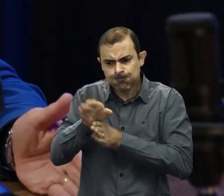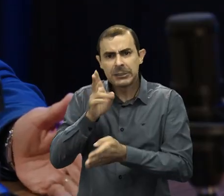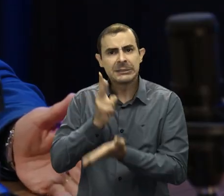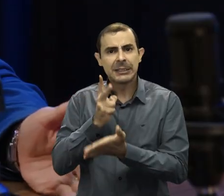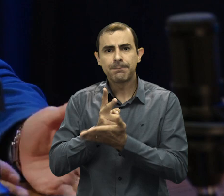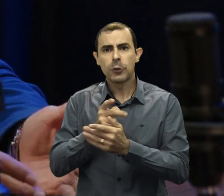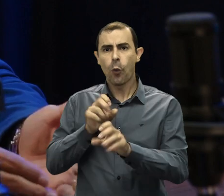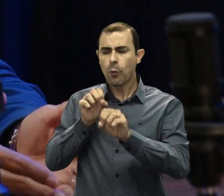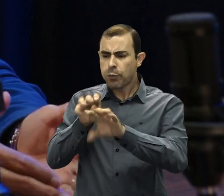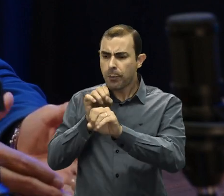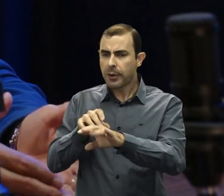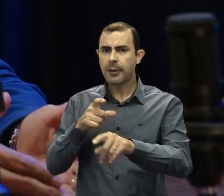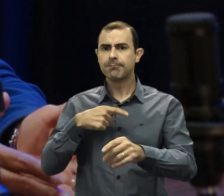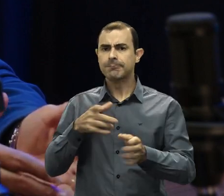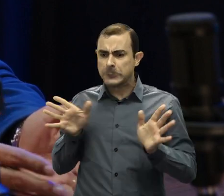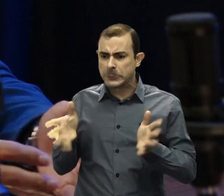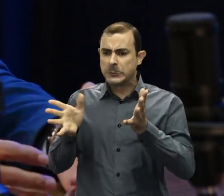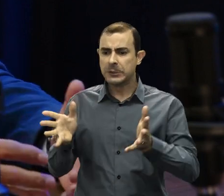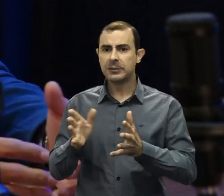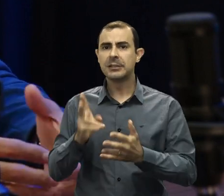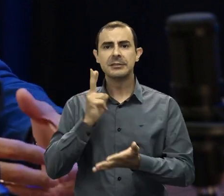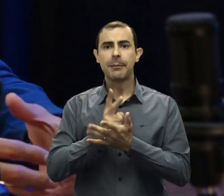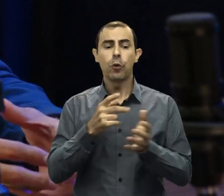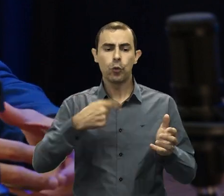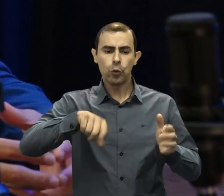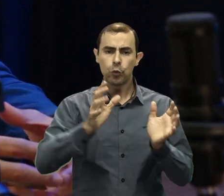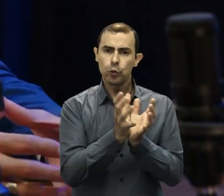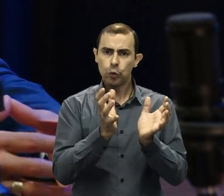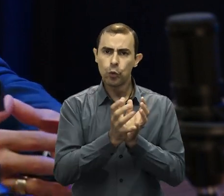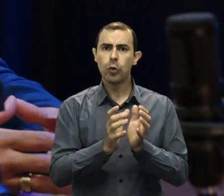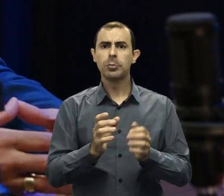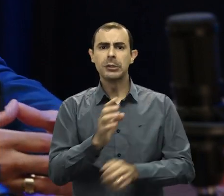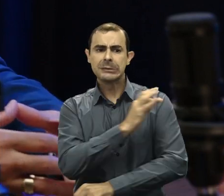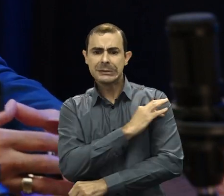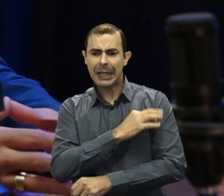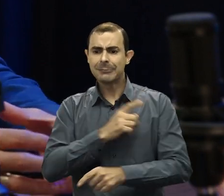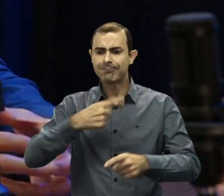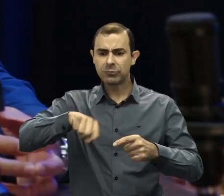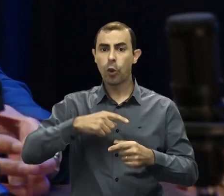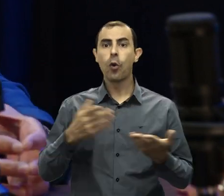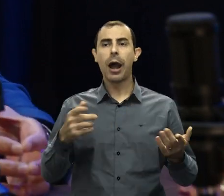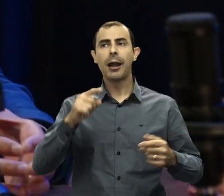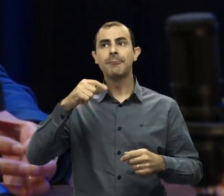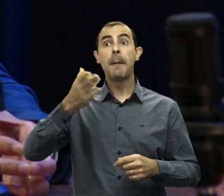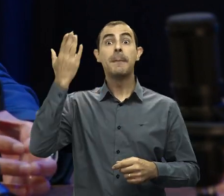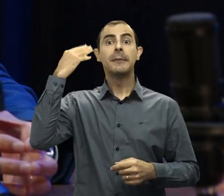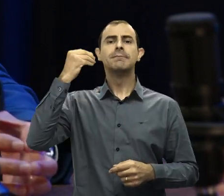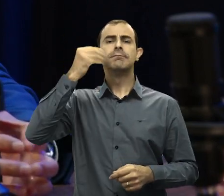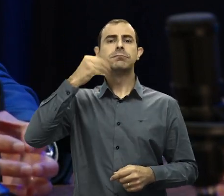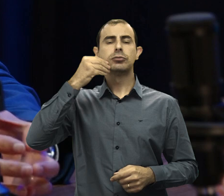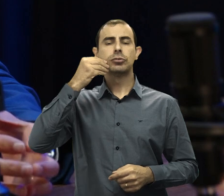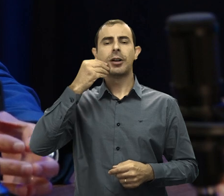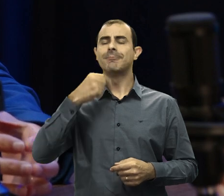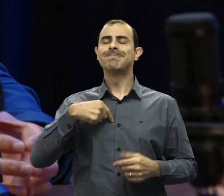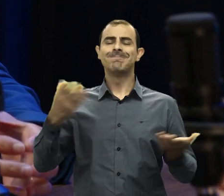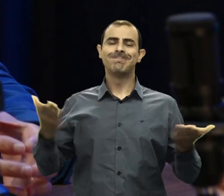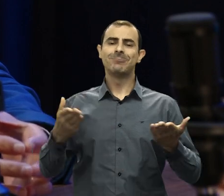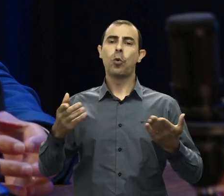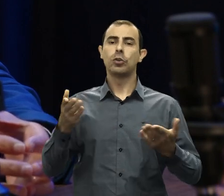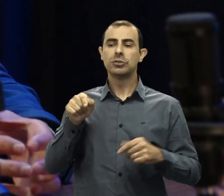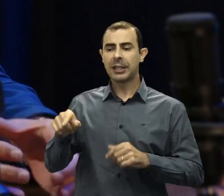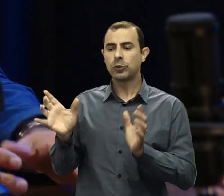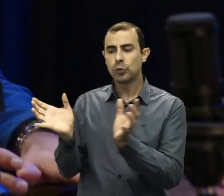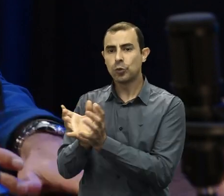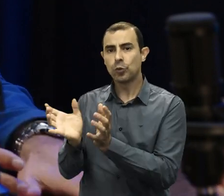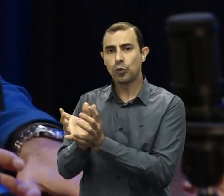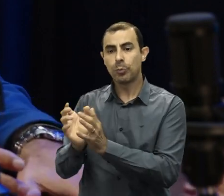nossos agregados ali, com os nossos atletas, com a nossa comissão técnica. Então, isso me ajudou muito hoje na minha equipe de gabinete, por exemplo.